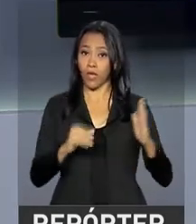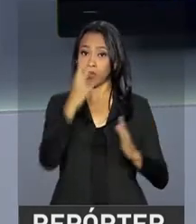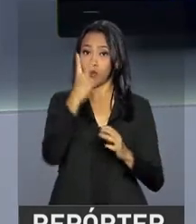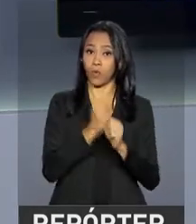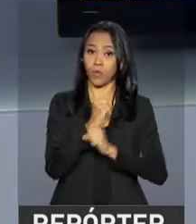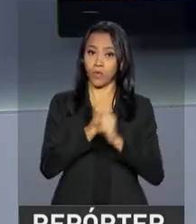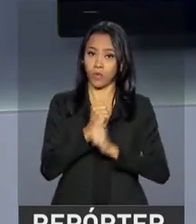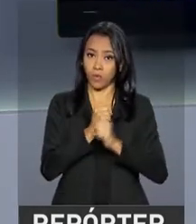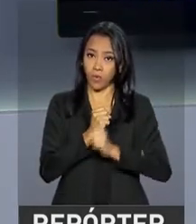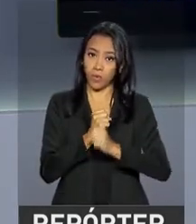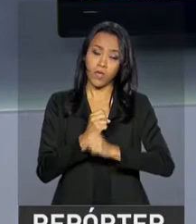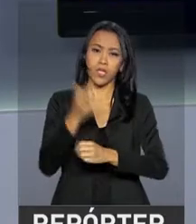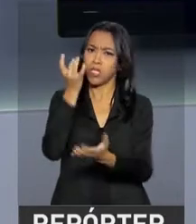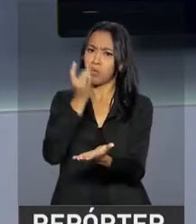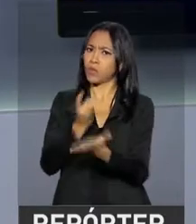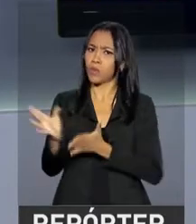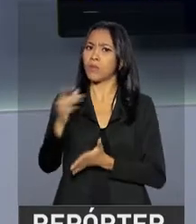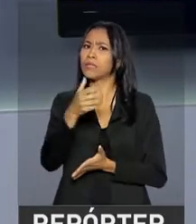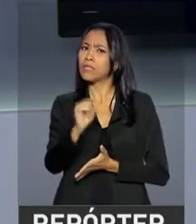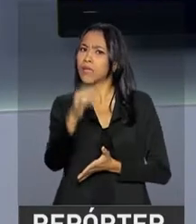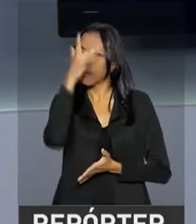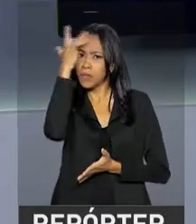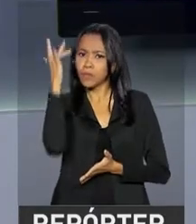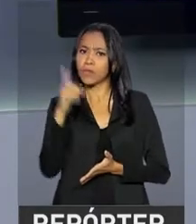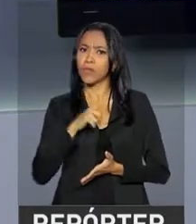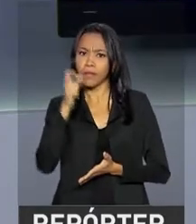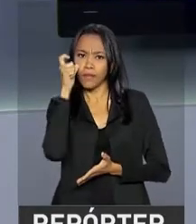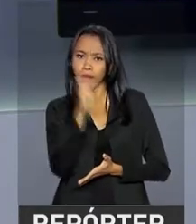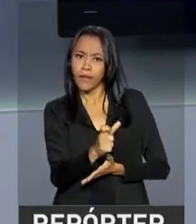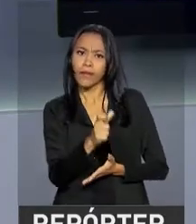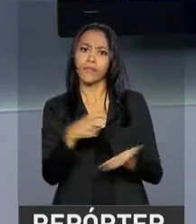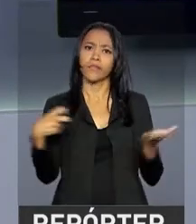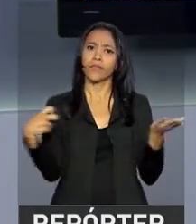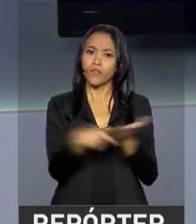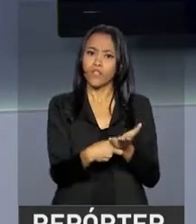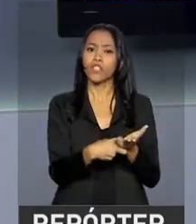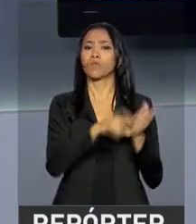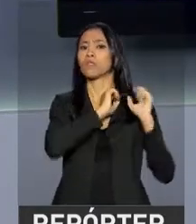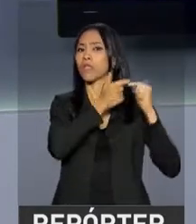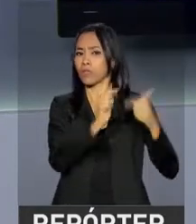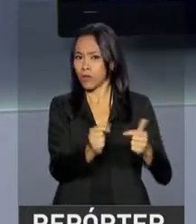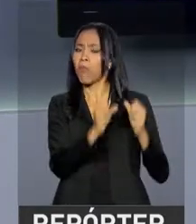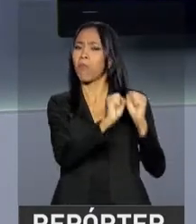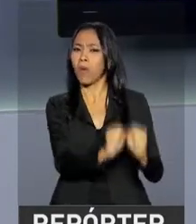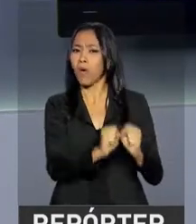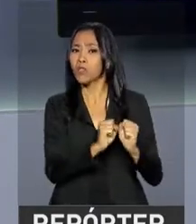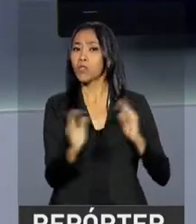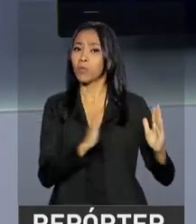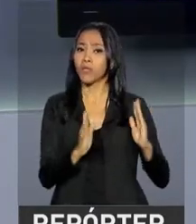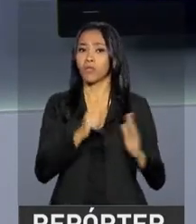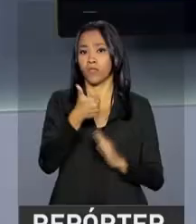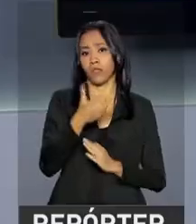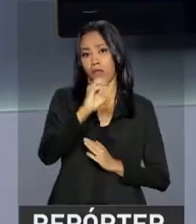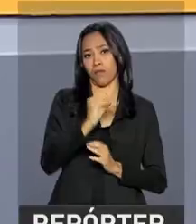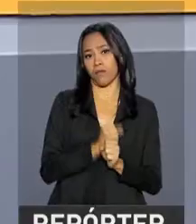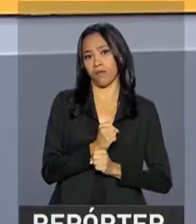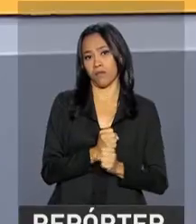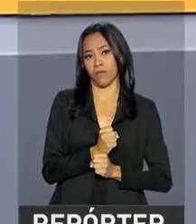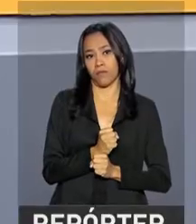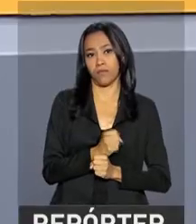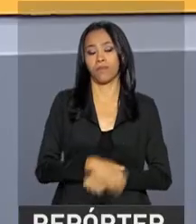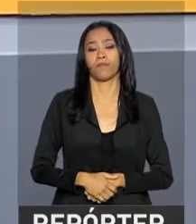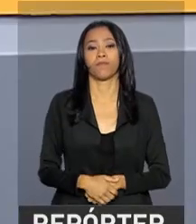não exclui a possibilidade de o interessado solicitar visto na forma tradicional que pode ter validade de até dez anos